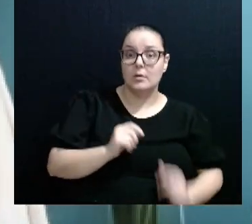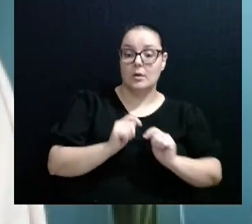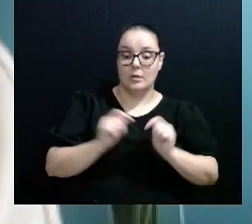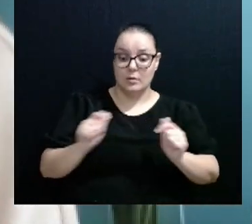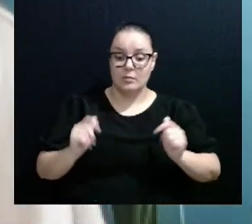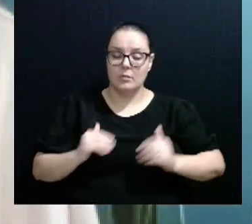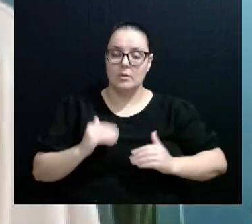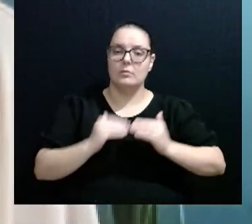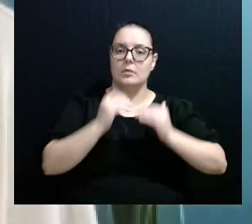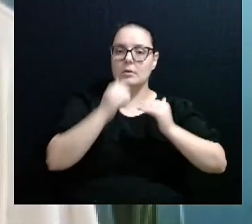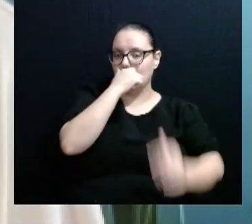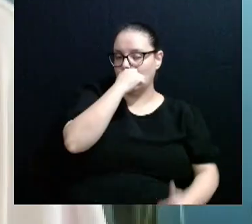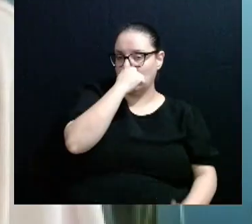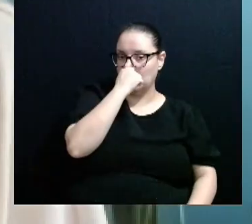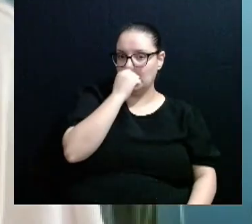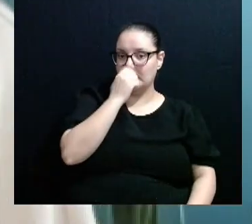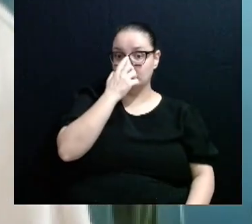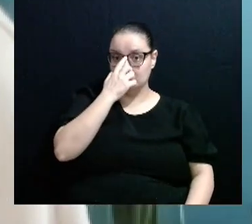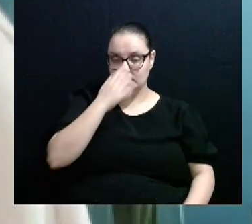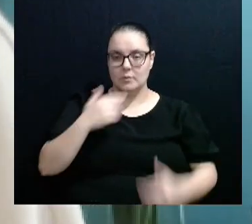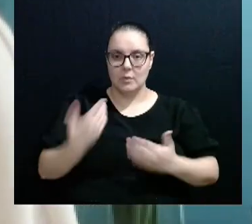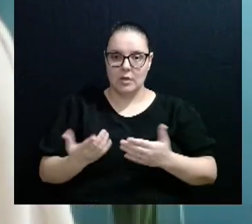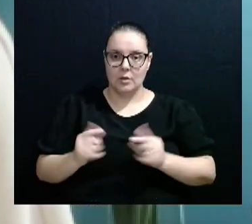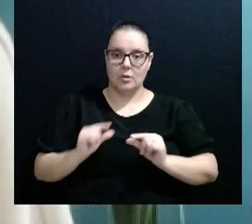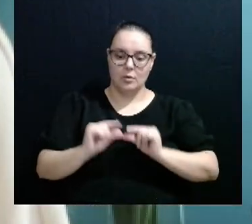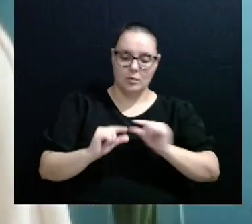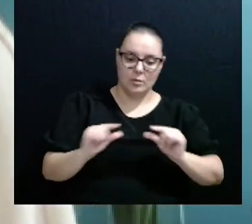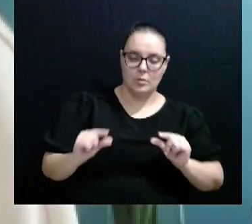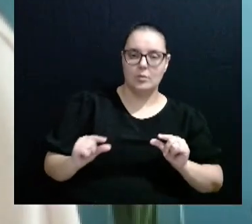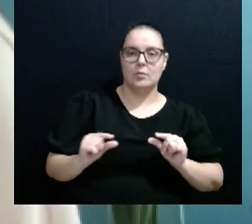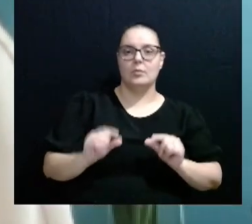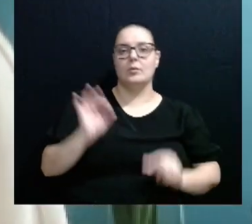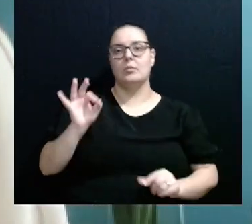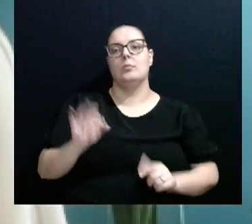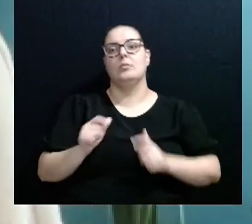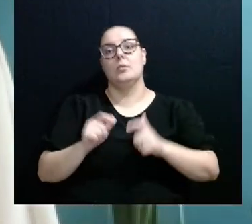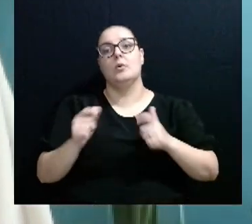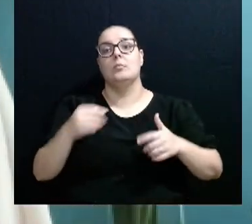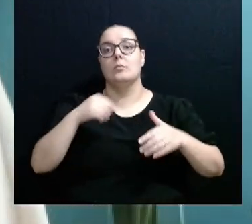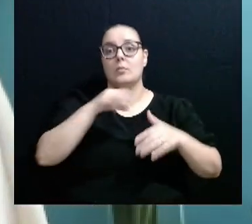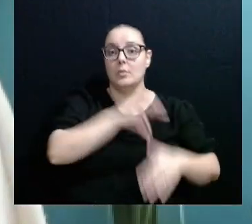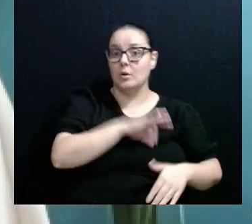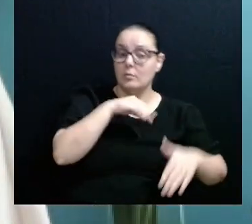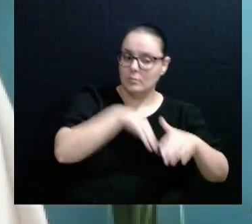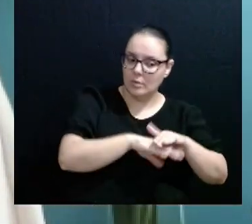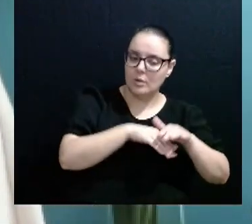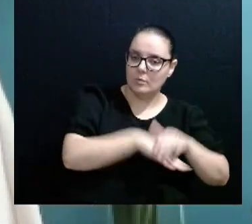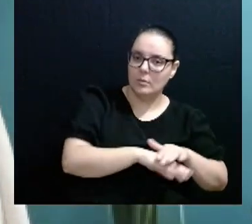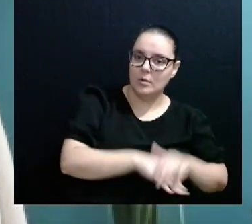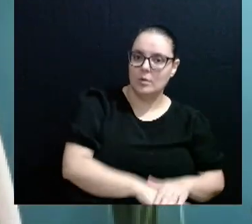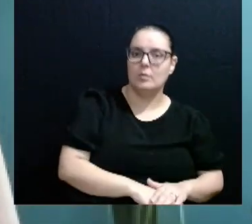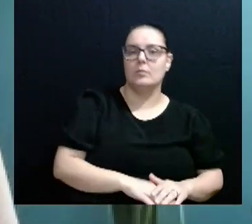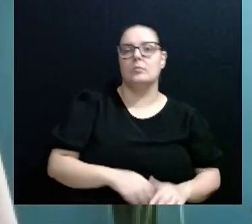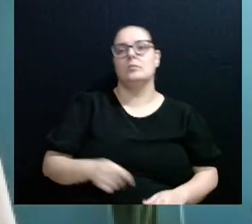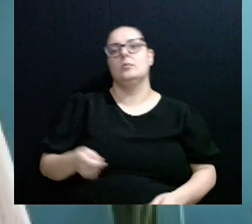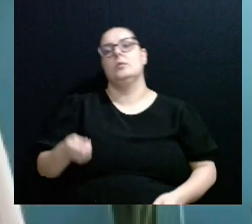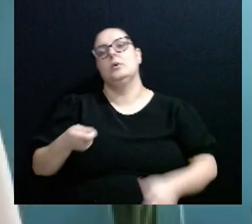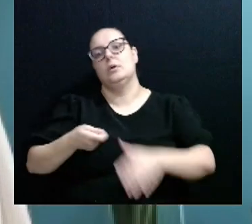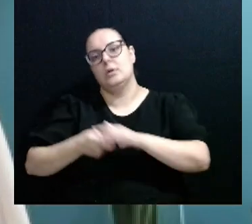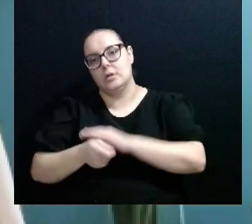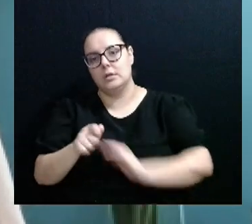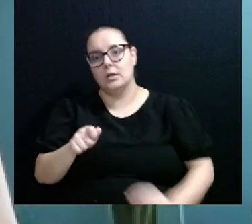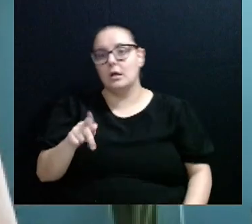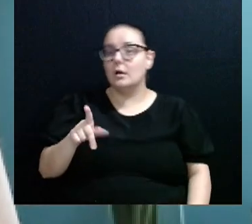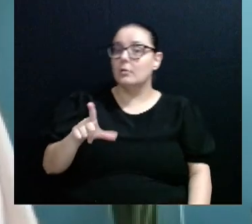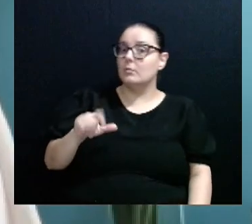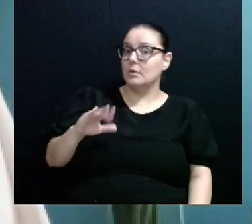você vai colocando um pedacinho, um percentual maior do seu salário em aplicação, né, para render